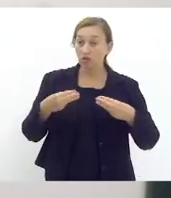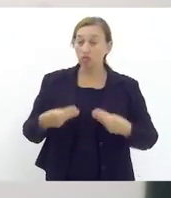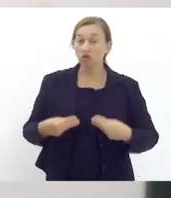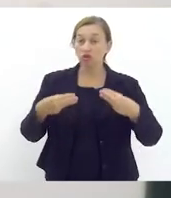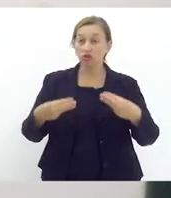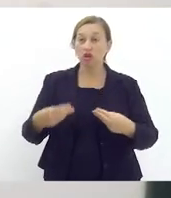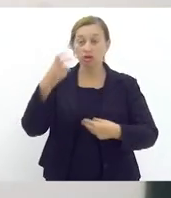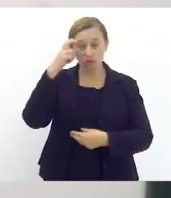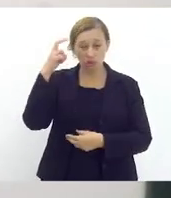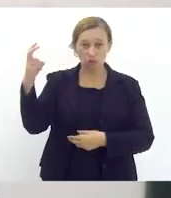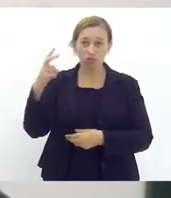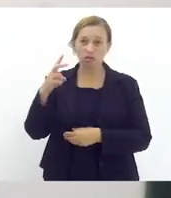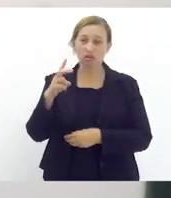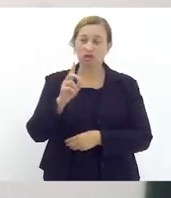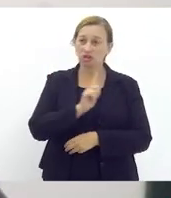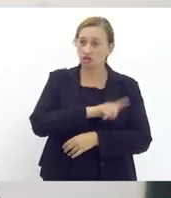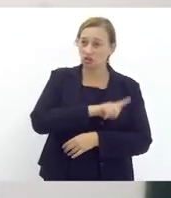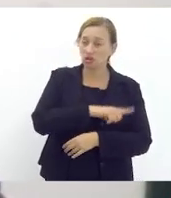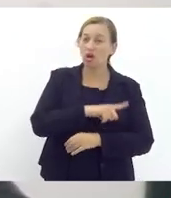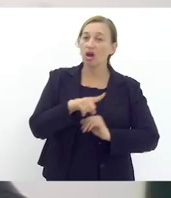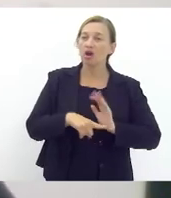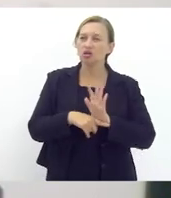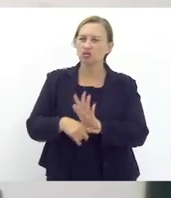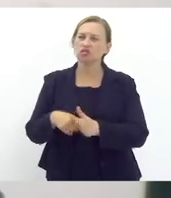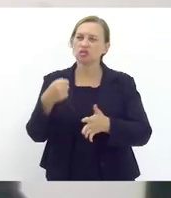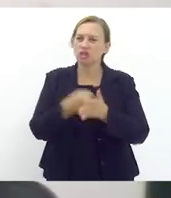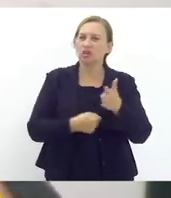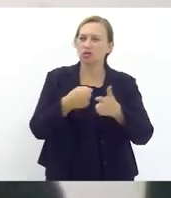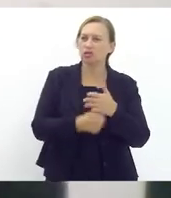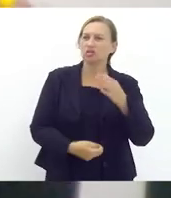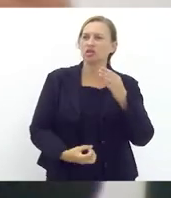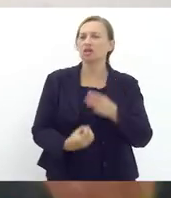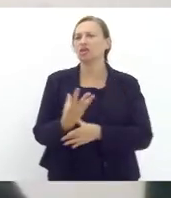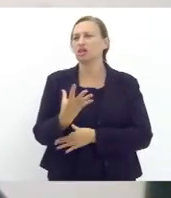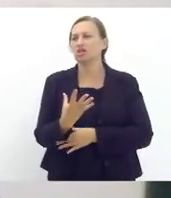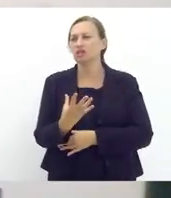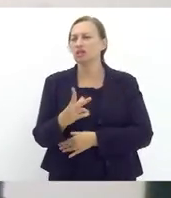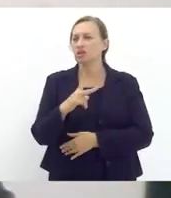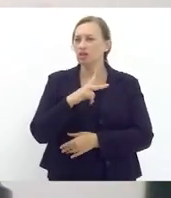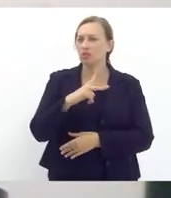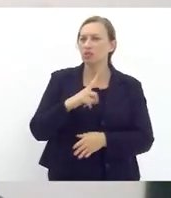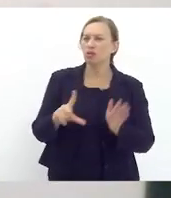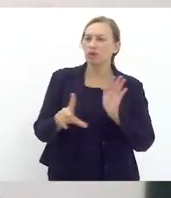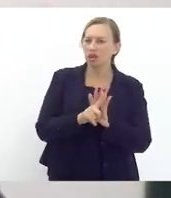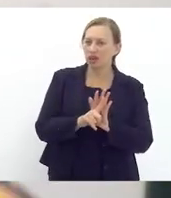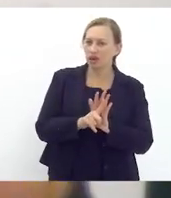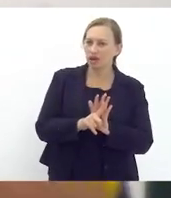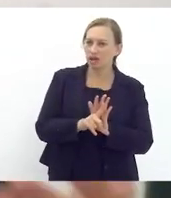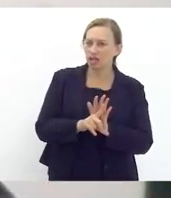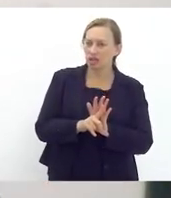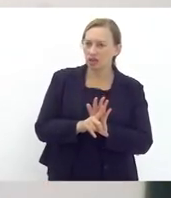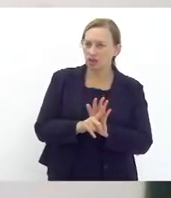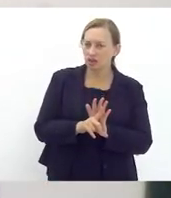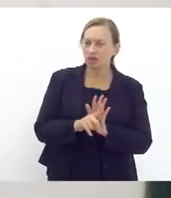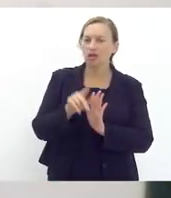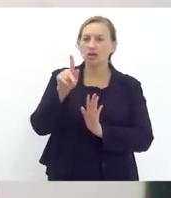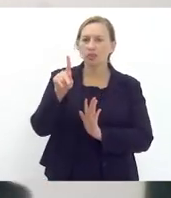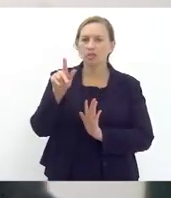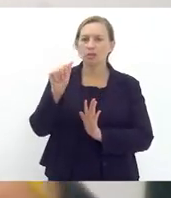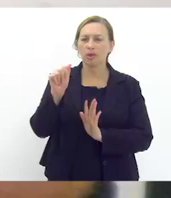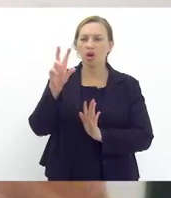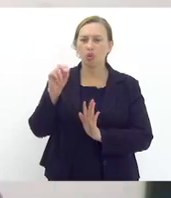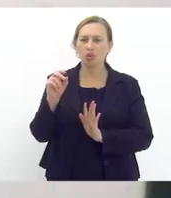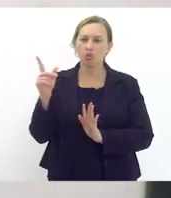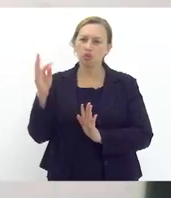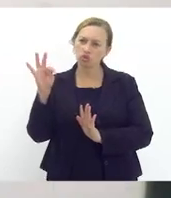cultura nessa gestão ajudaram na luta da construção da própria lei de blank da própria lei para o Gustavo